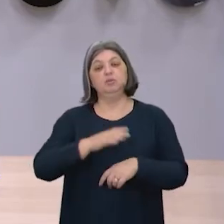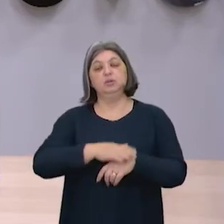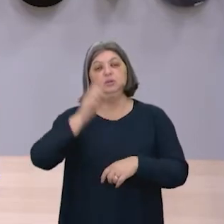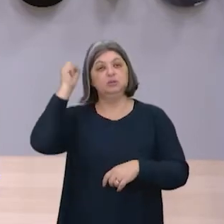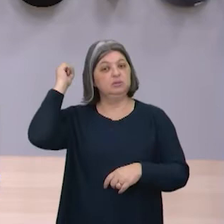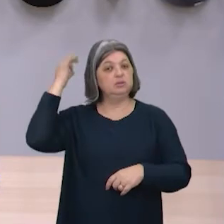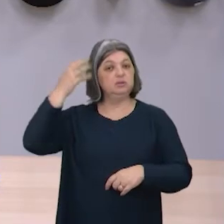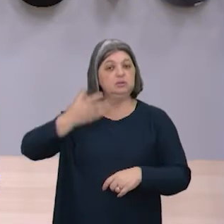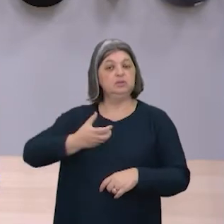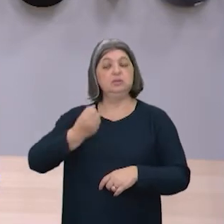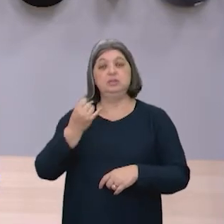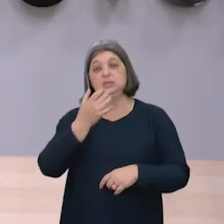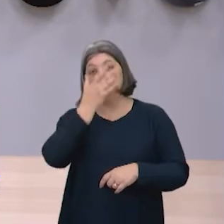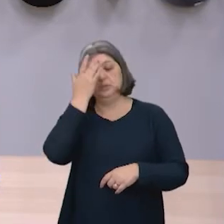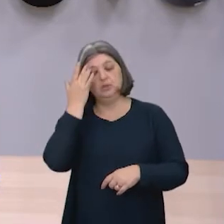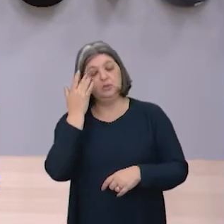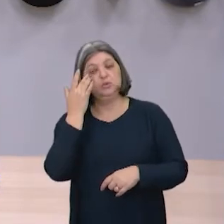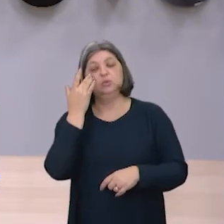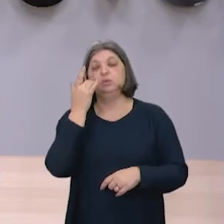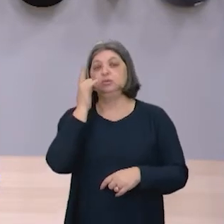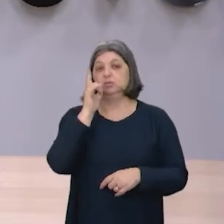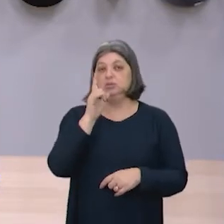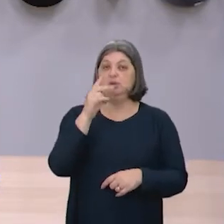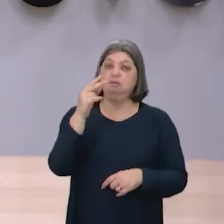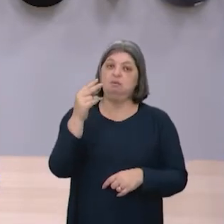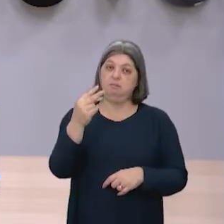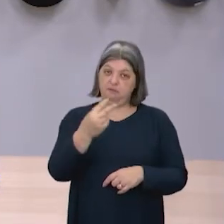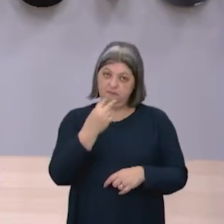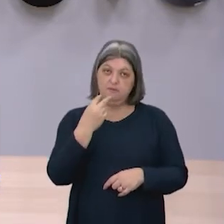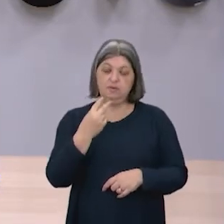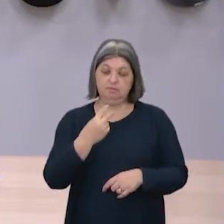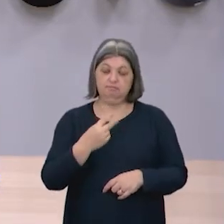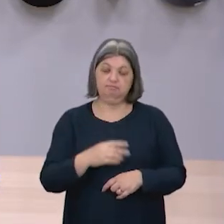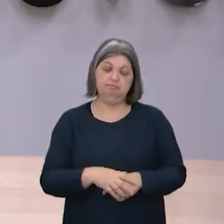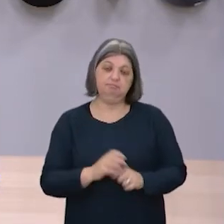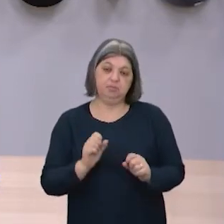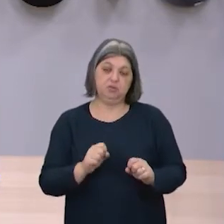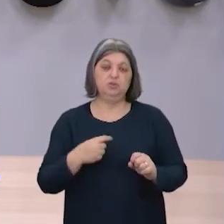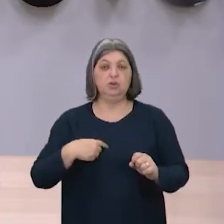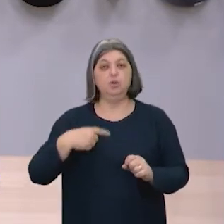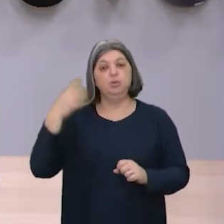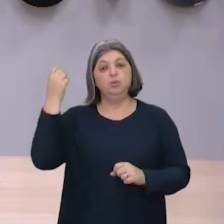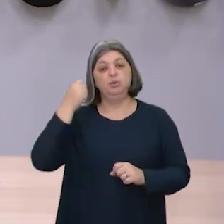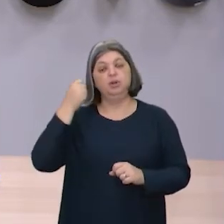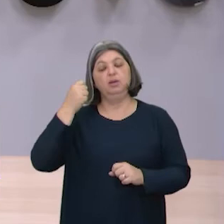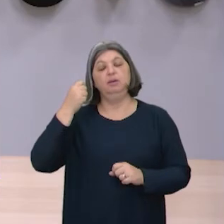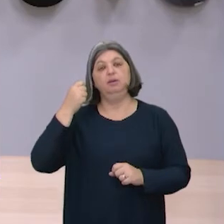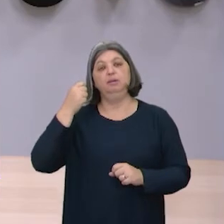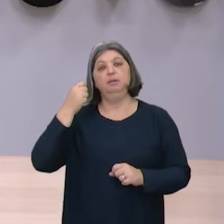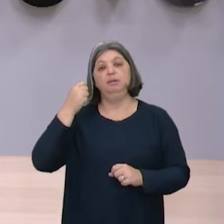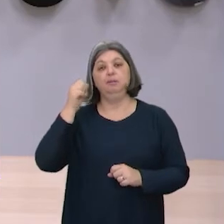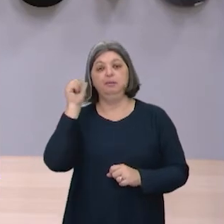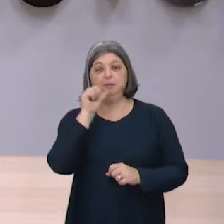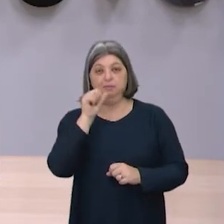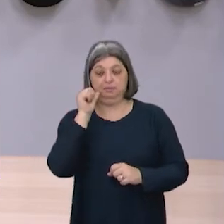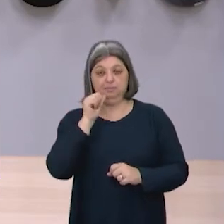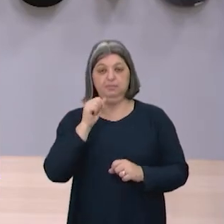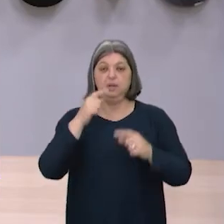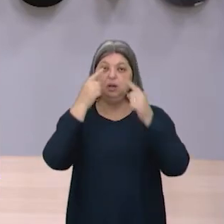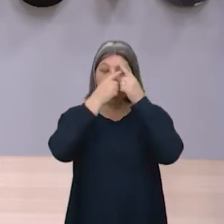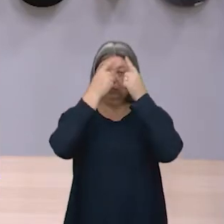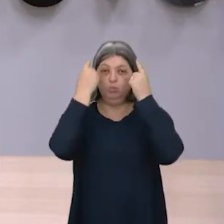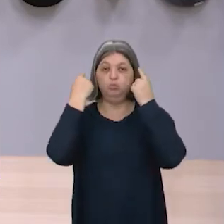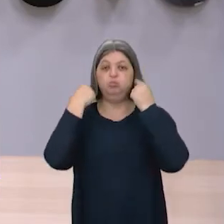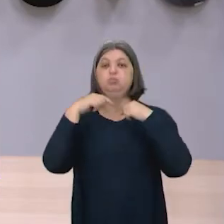consegue me enxergar aí muito bem, né, eu sou uma mulher branca, tenho rosto redondo,